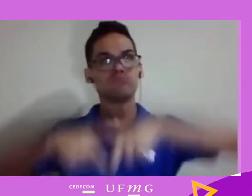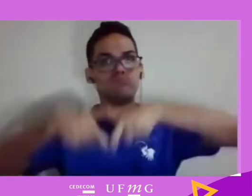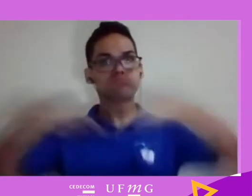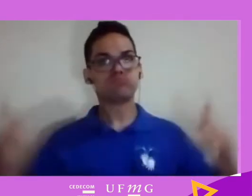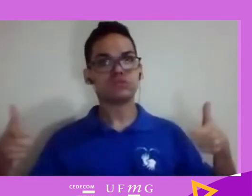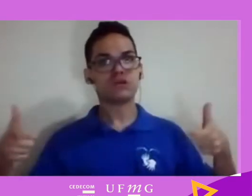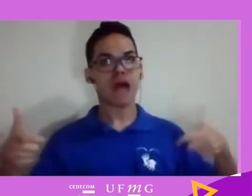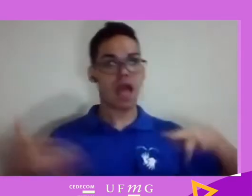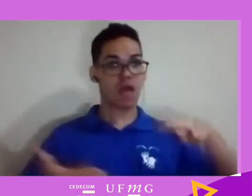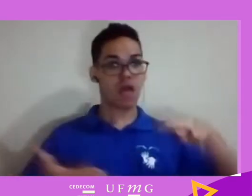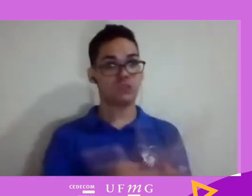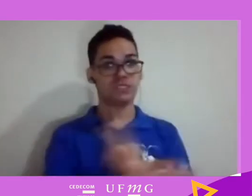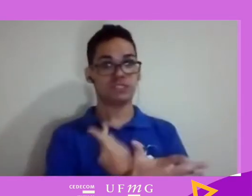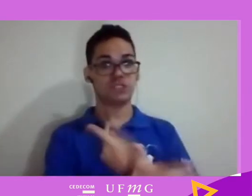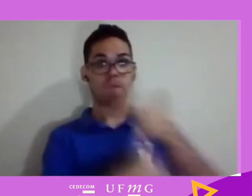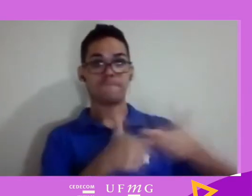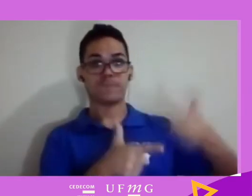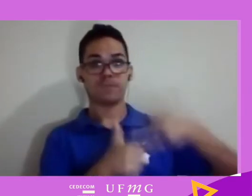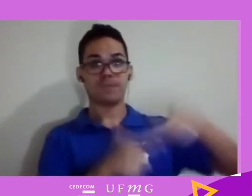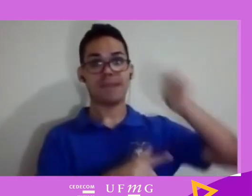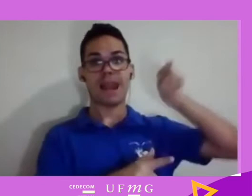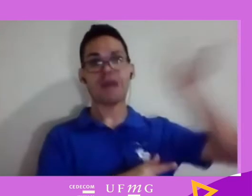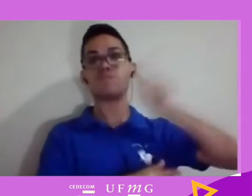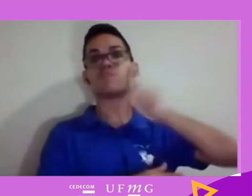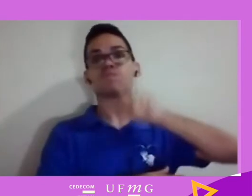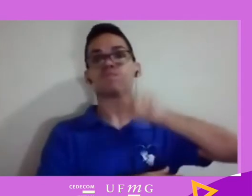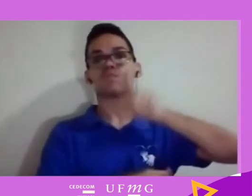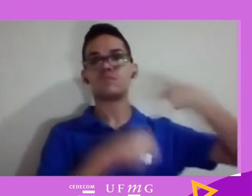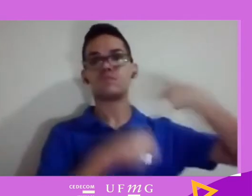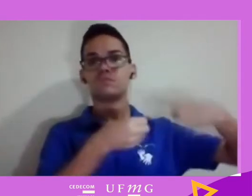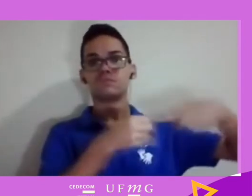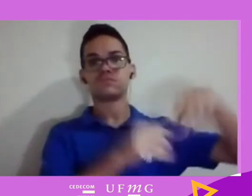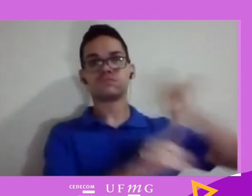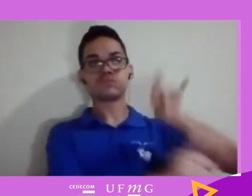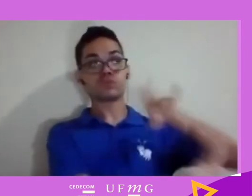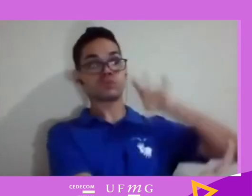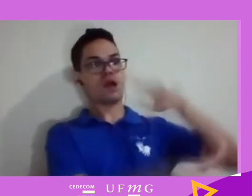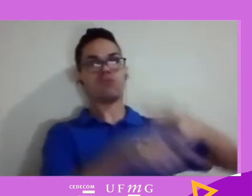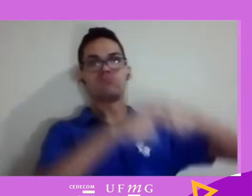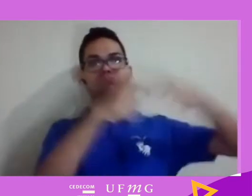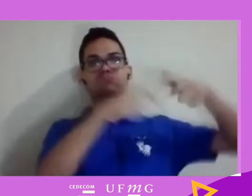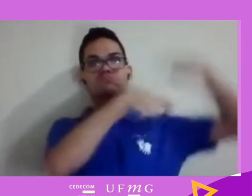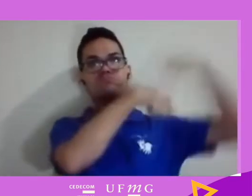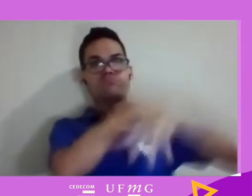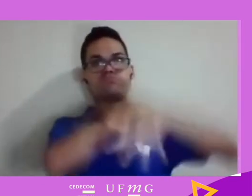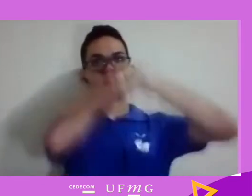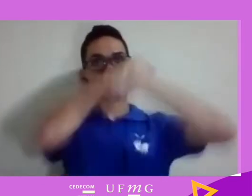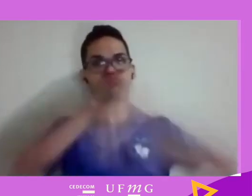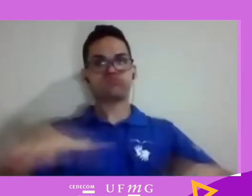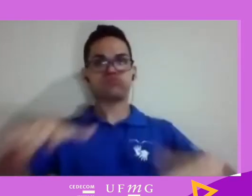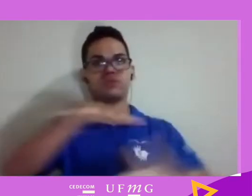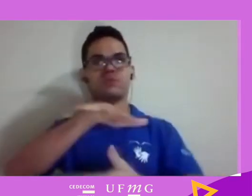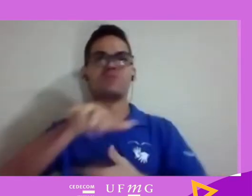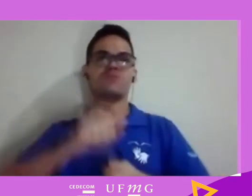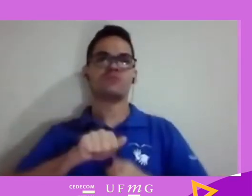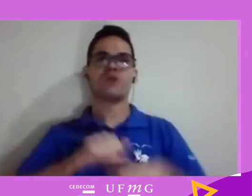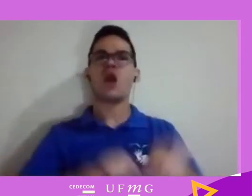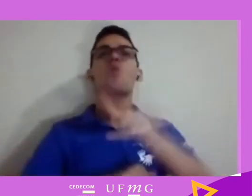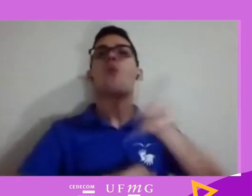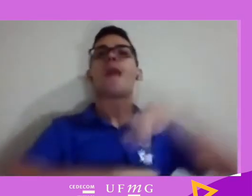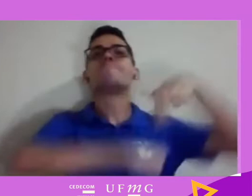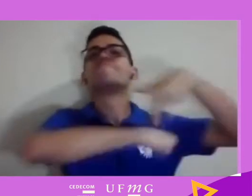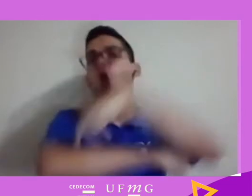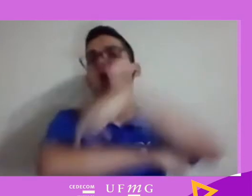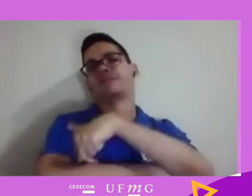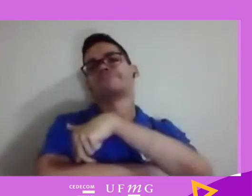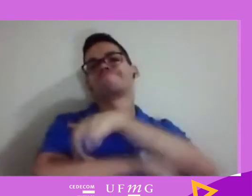negro emergiu a partir de um acontecimento isolado numa cidade dos Estados Unidos, ganhou uma repercussão enorme. Então,